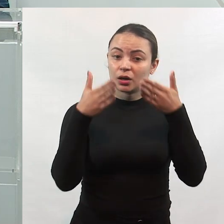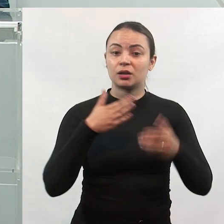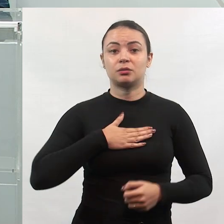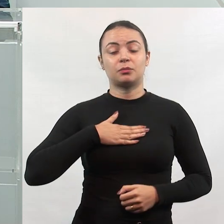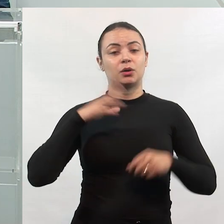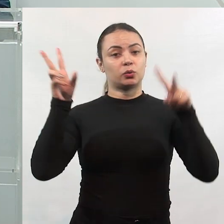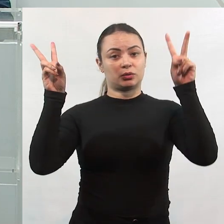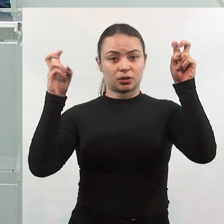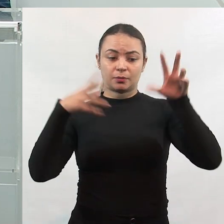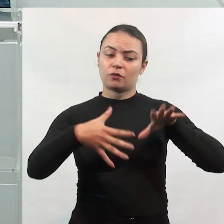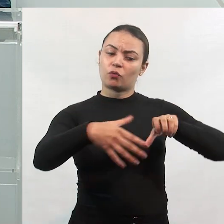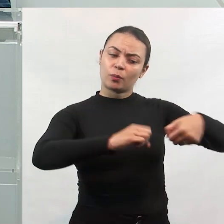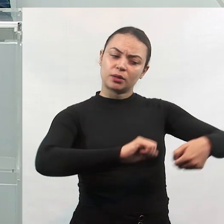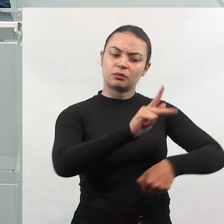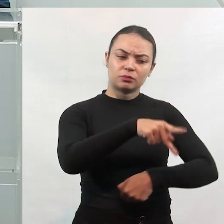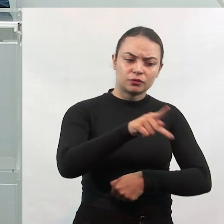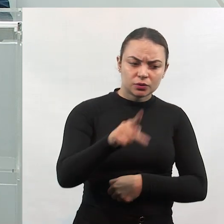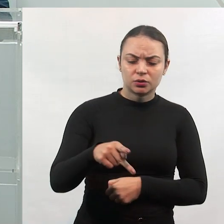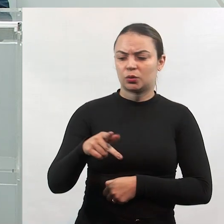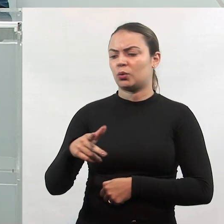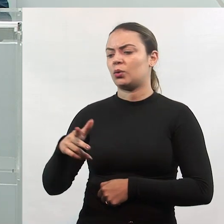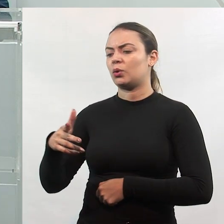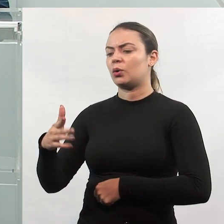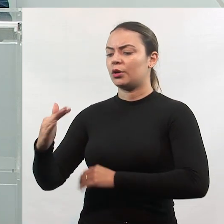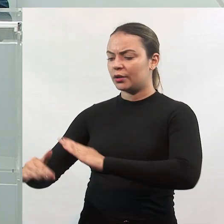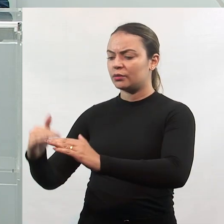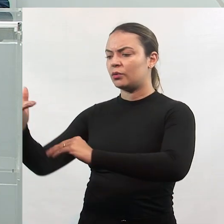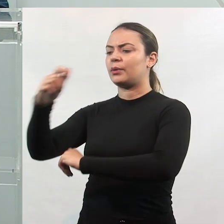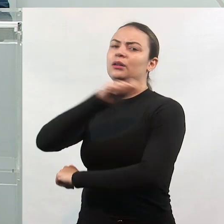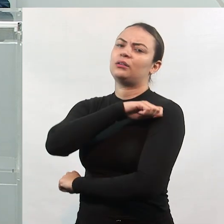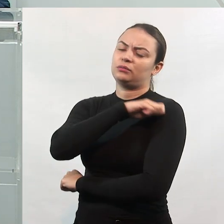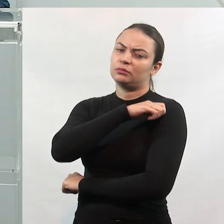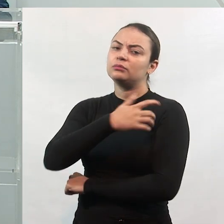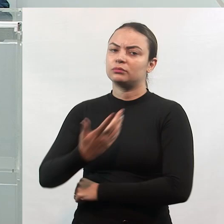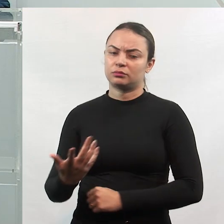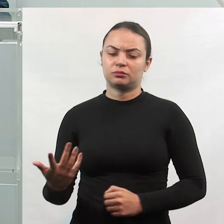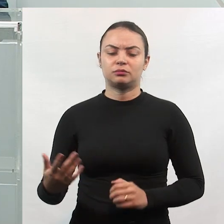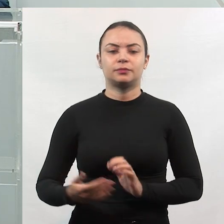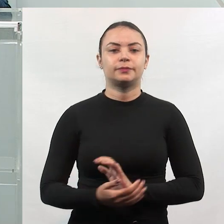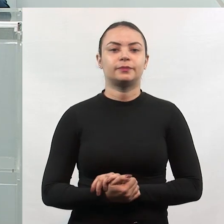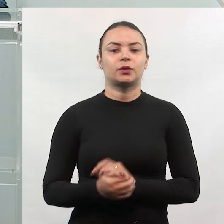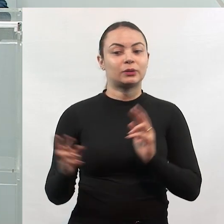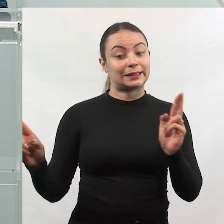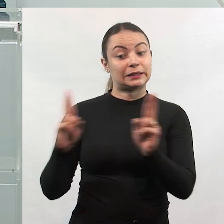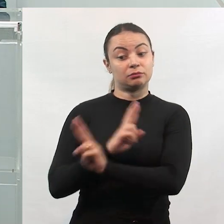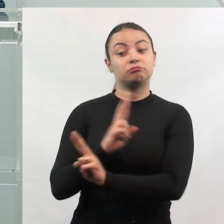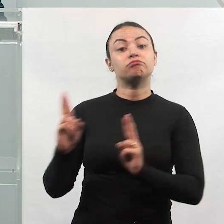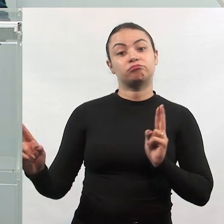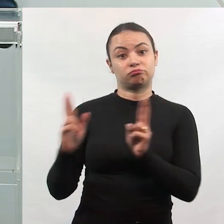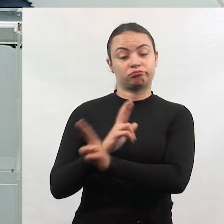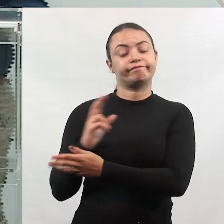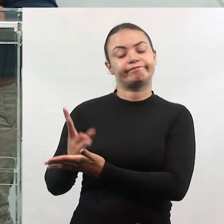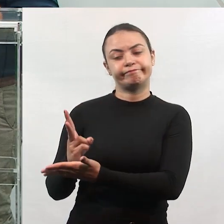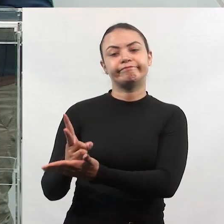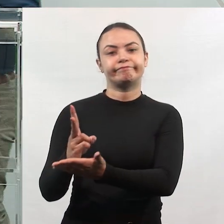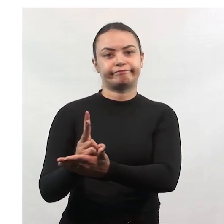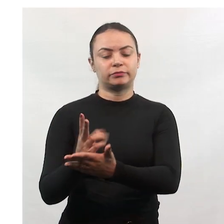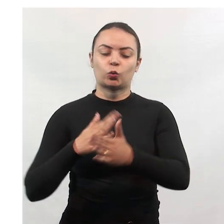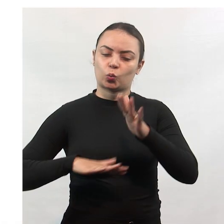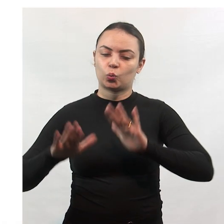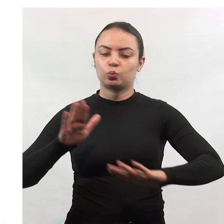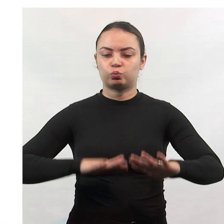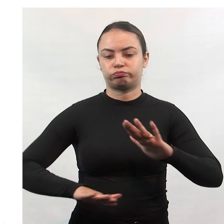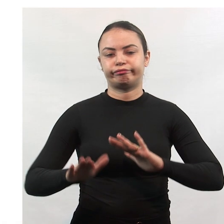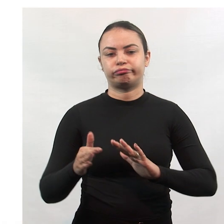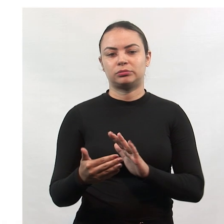formação docente. E aí, nesse caso, você precisa que essa discussão ela seja convergente no sentido do que está se propondo. Tá?